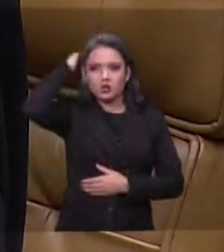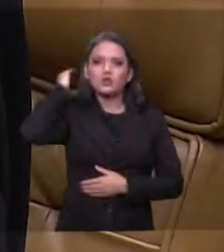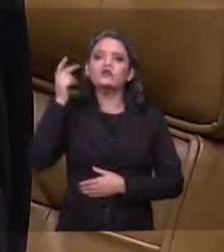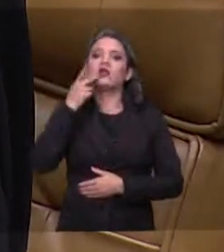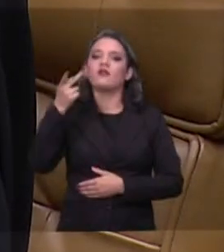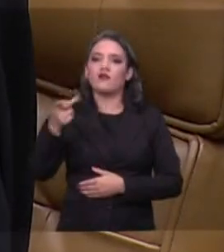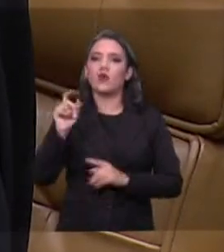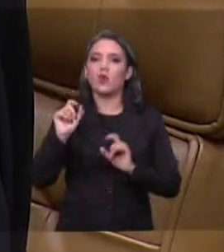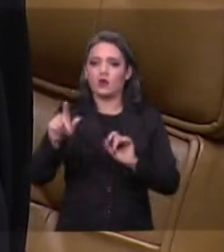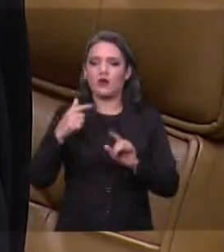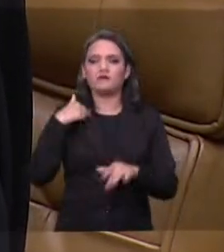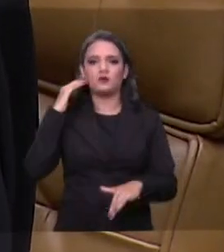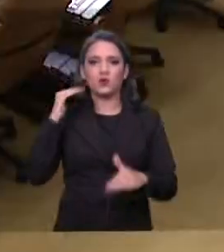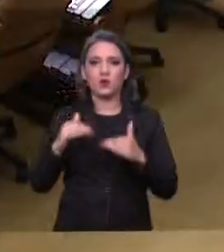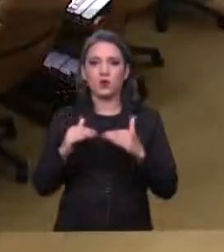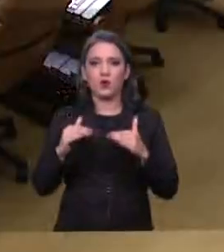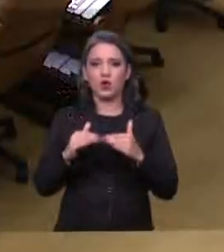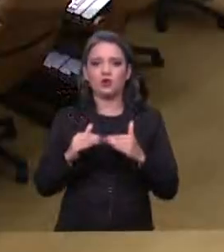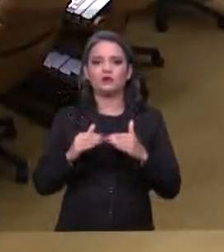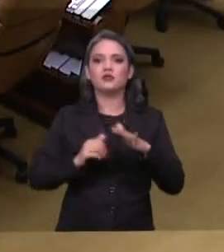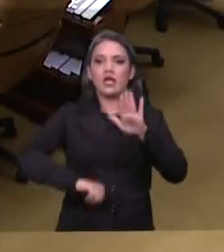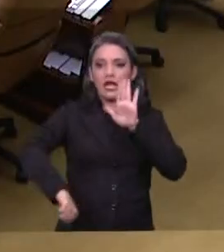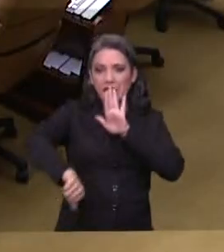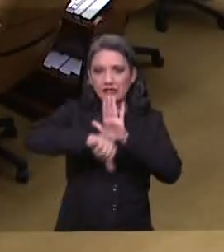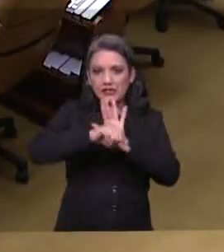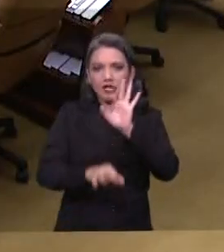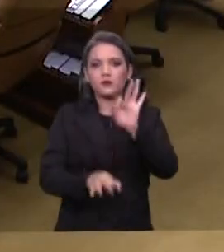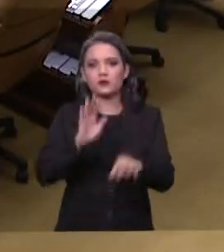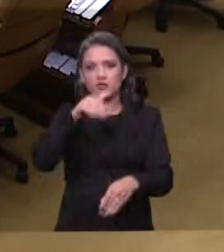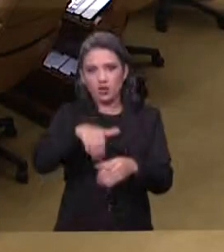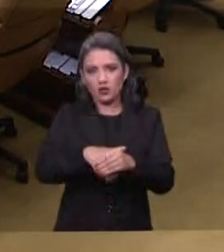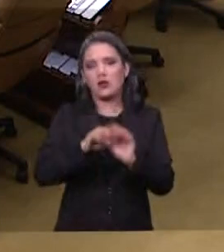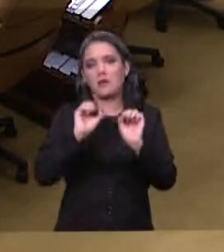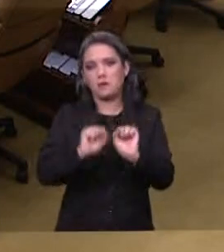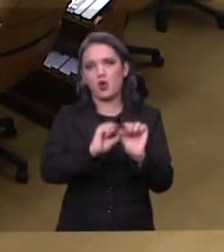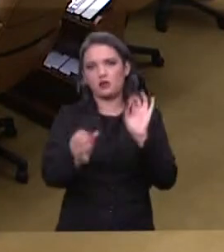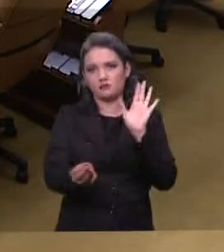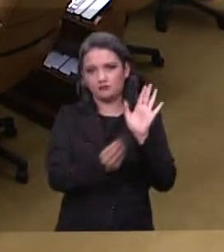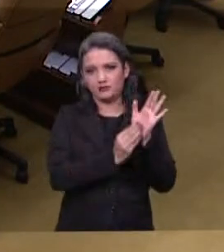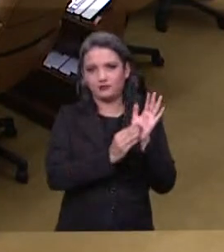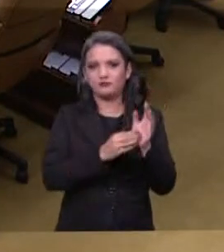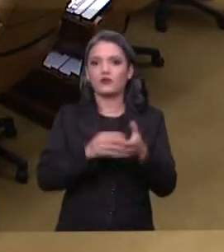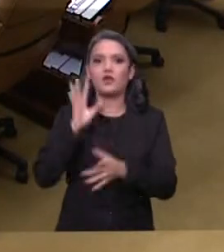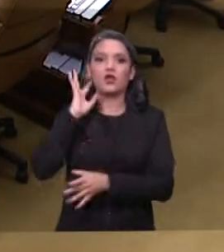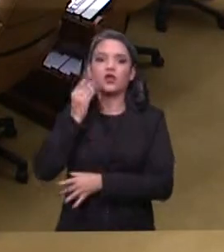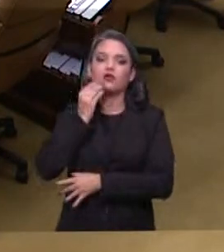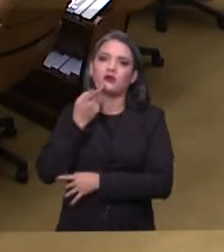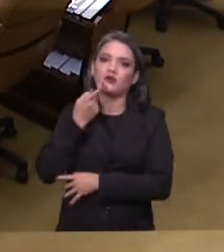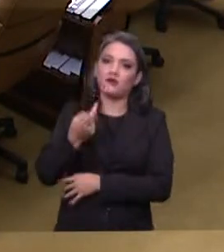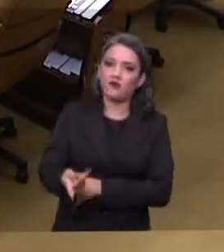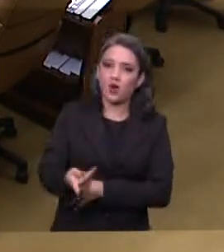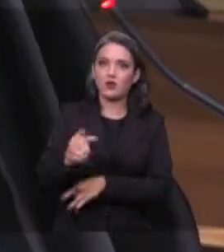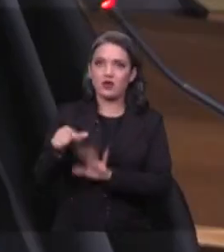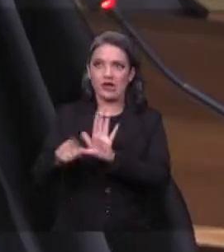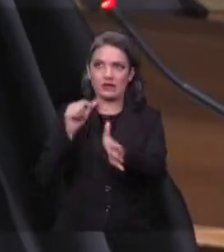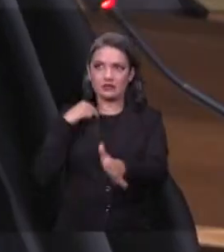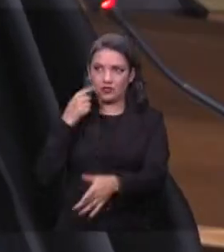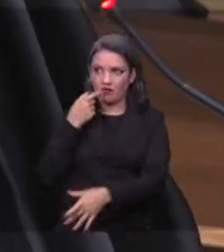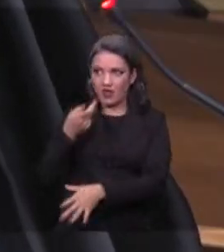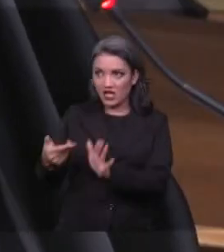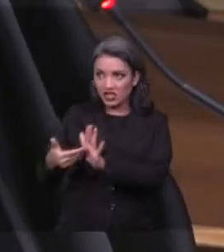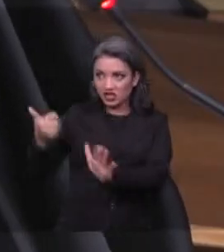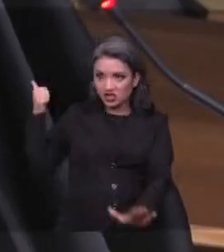só a justiça eleitoral. Eu também faço ajuste. Crimes da justiça eleitoral. Ótimo. Eu também faço o ajuste. Eu tinha proposto não se aplicar à justiça eleitoral, mas agora,